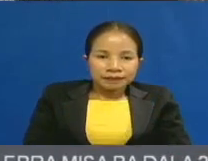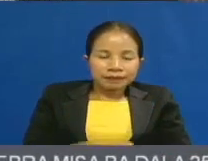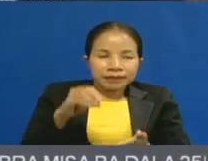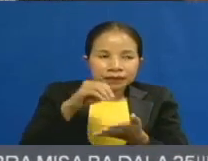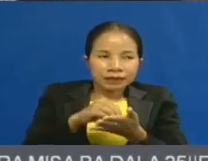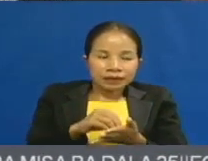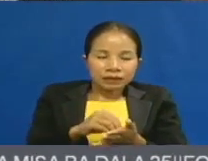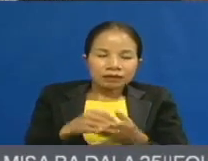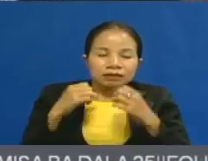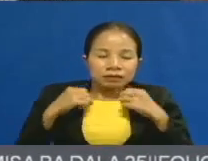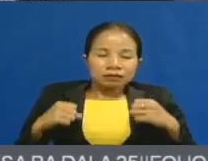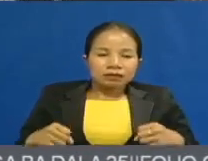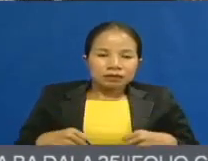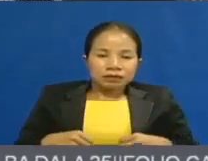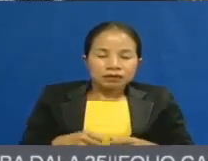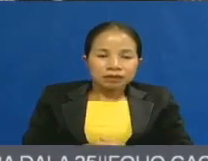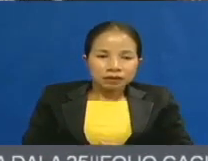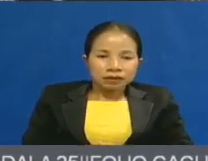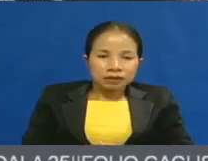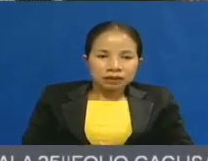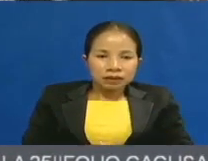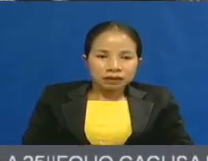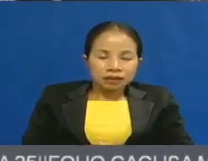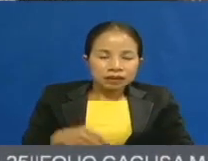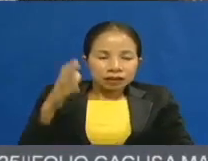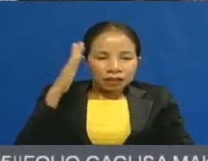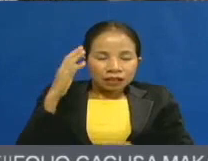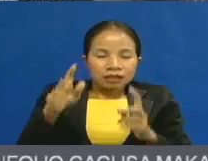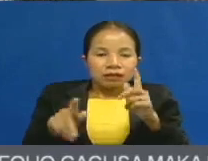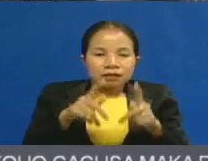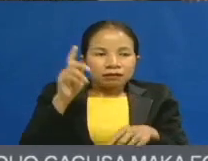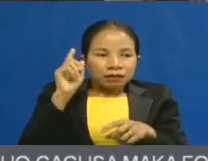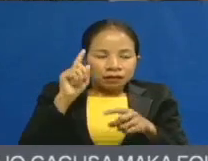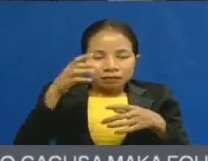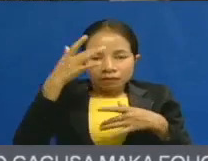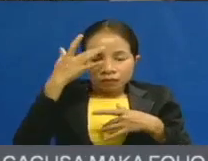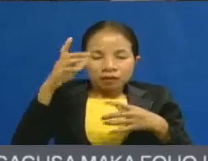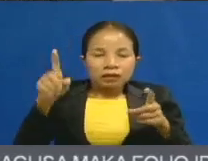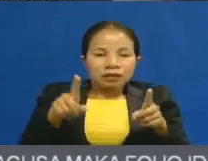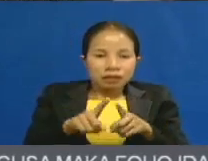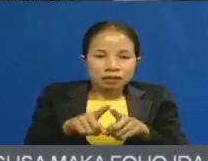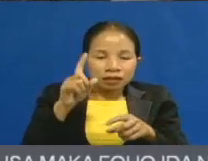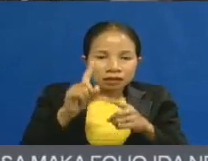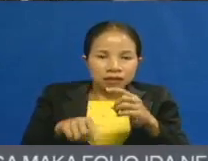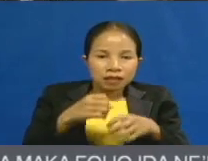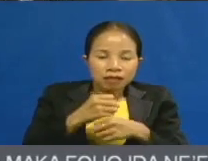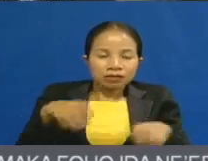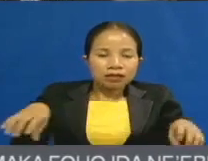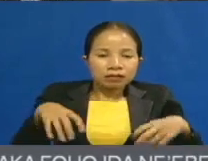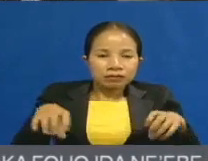superior saudi junta superior saudi mag identifica kata ke emane la be mora sana sana la bela halona na